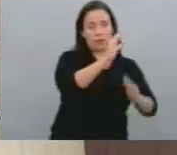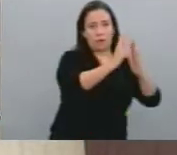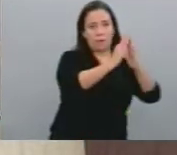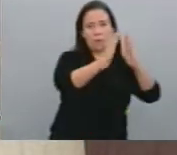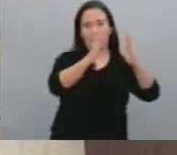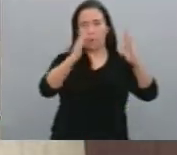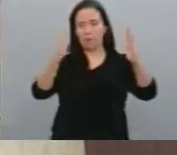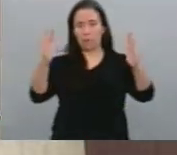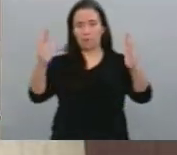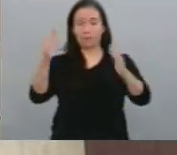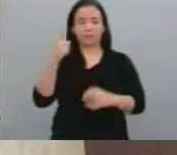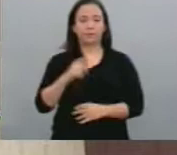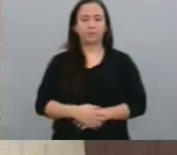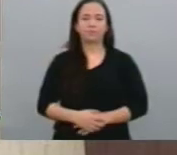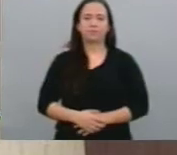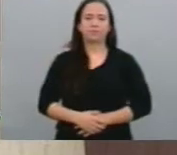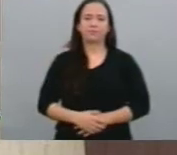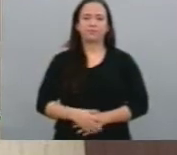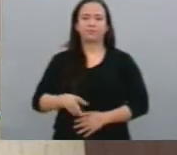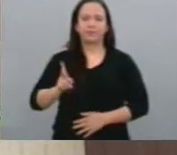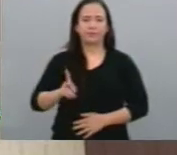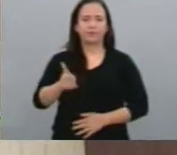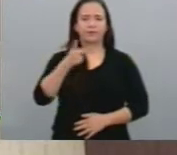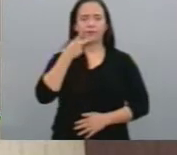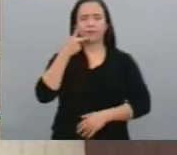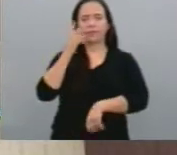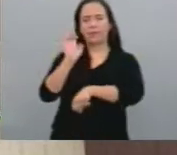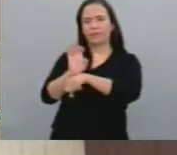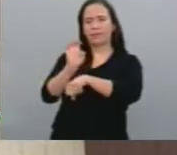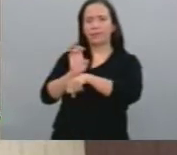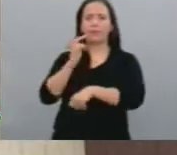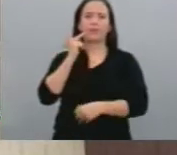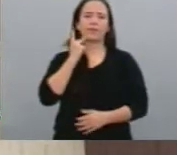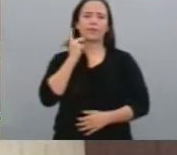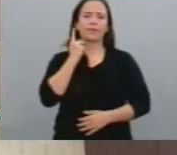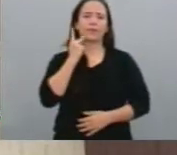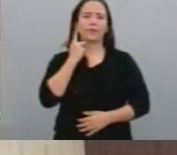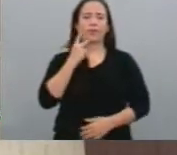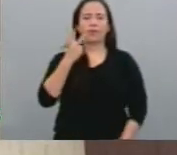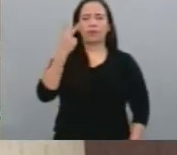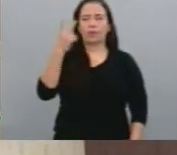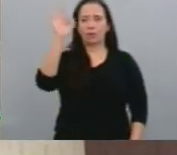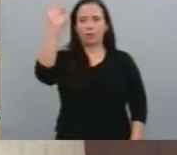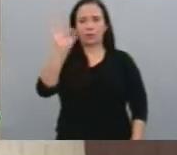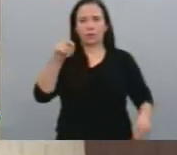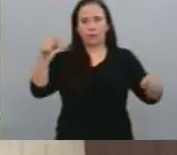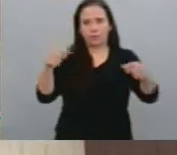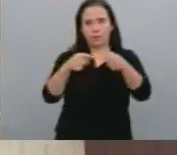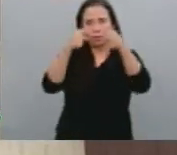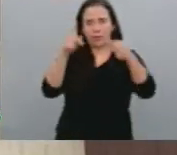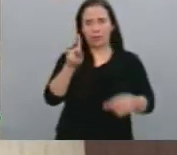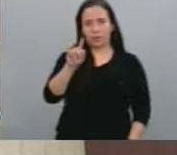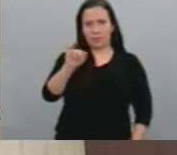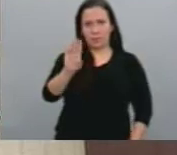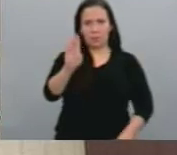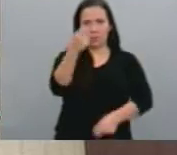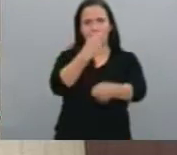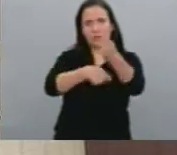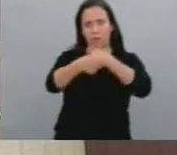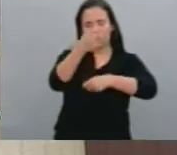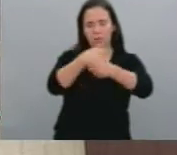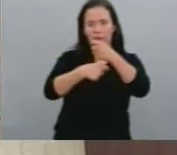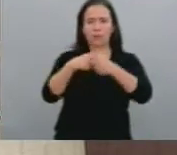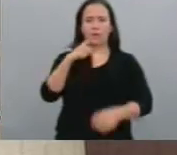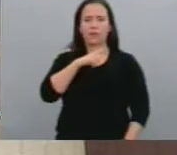sentença: o Ceará é 4% da população e 2% do PIB. Essa história, ela